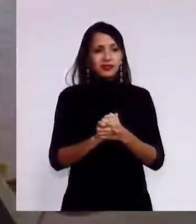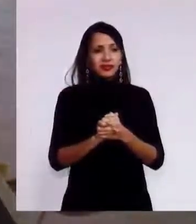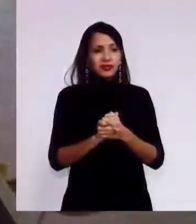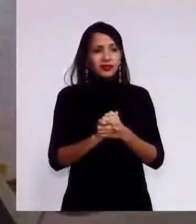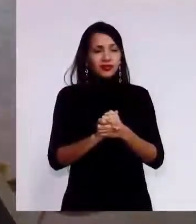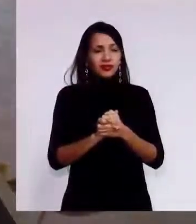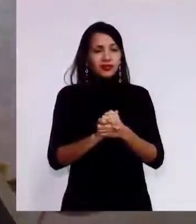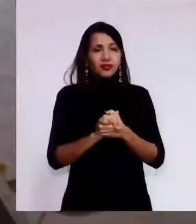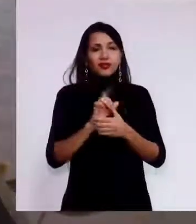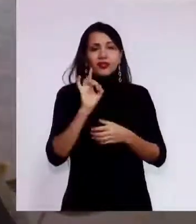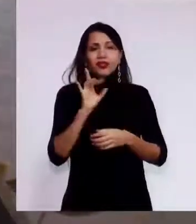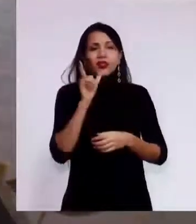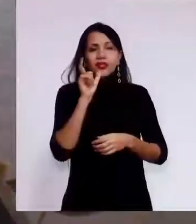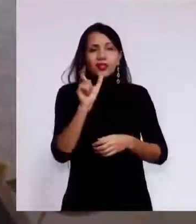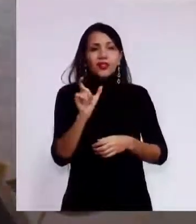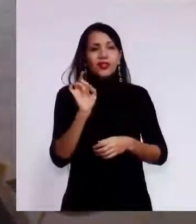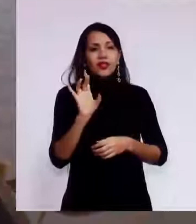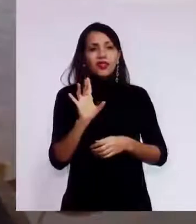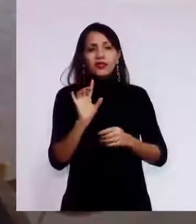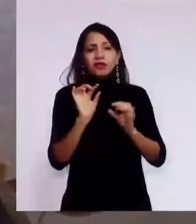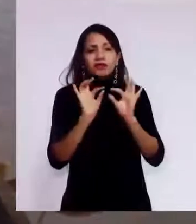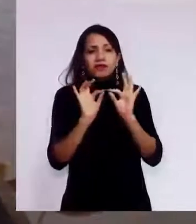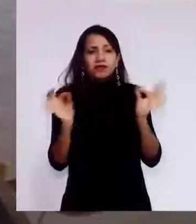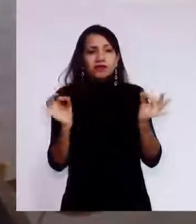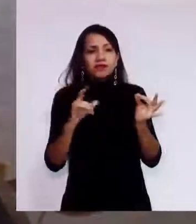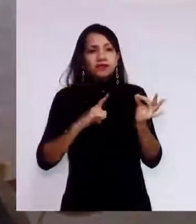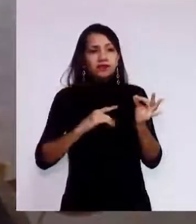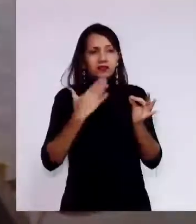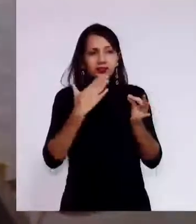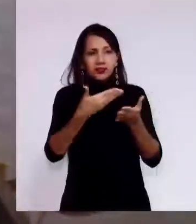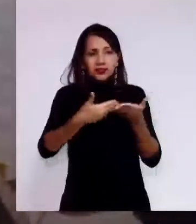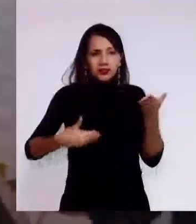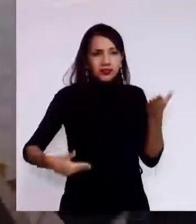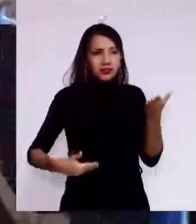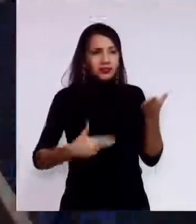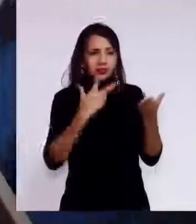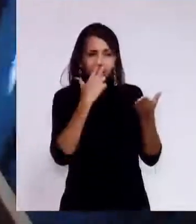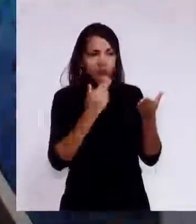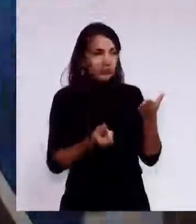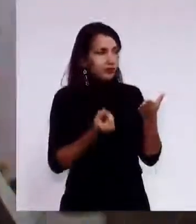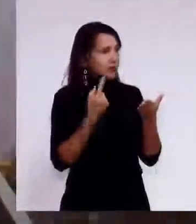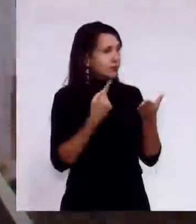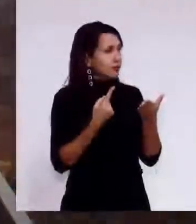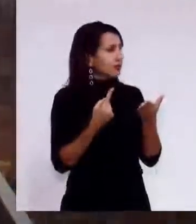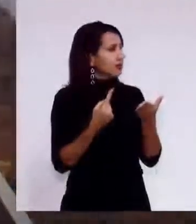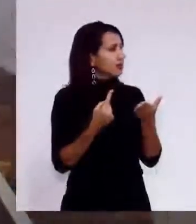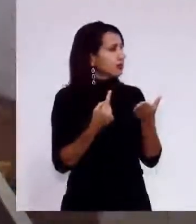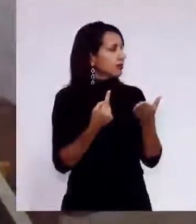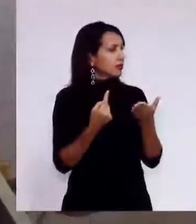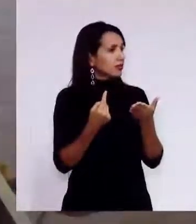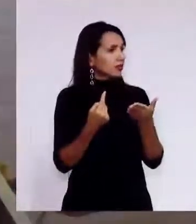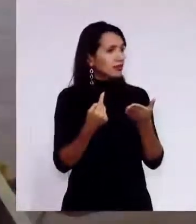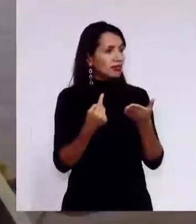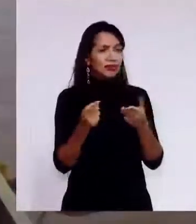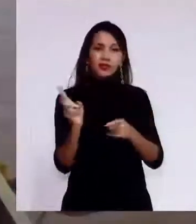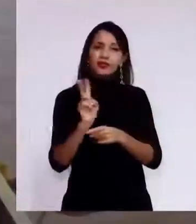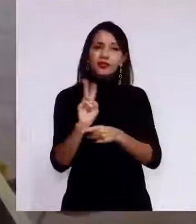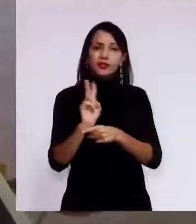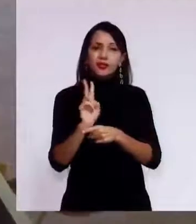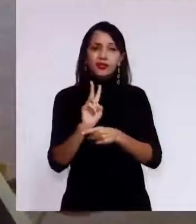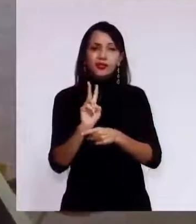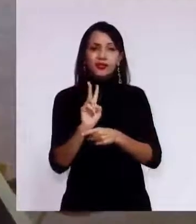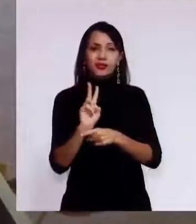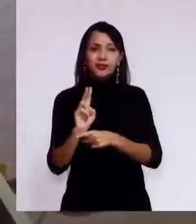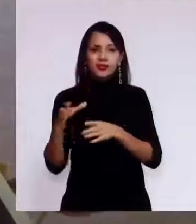vou citar só alguns dos requerimentos, porque eu achei muito estranho, a palavra certa é estranho, que a Controladoria